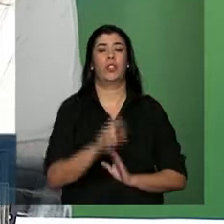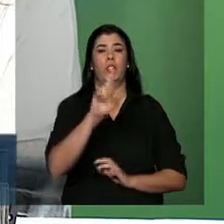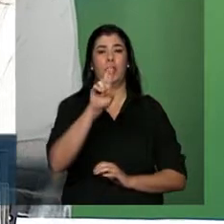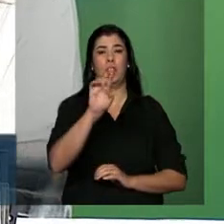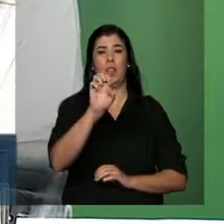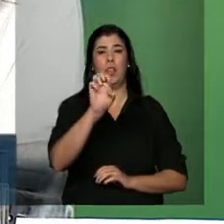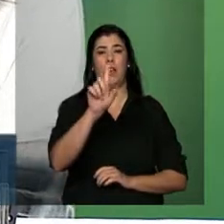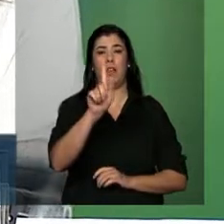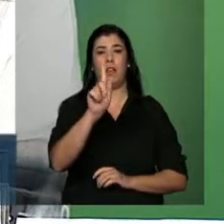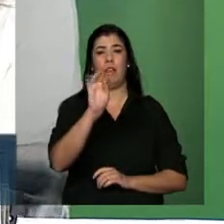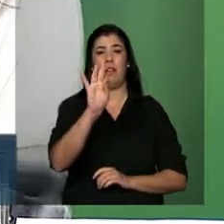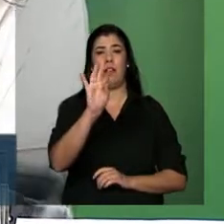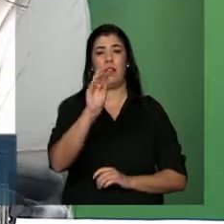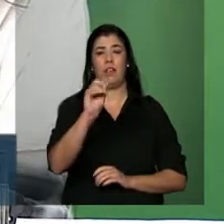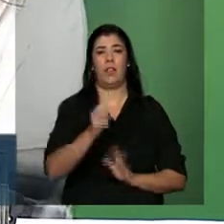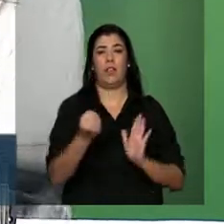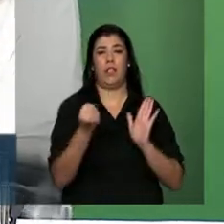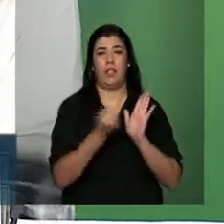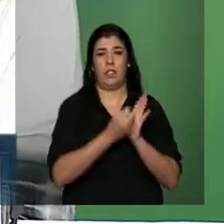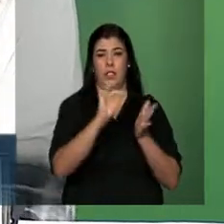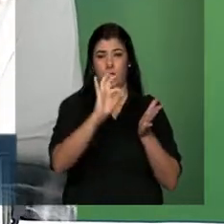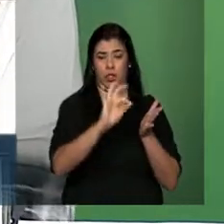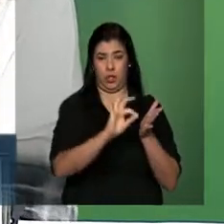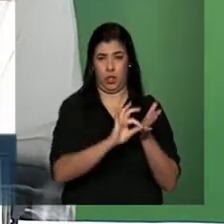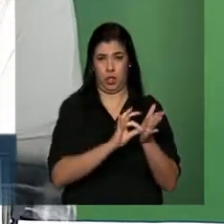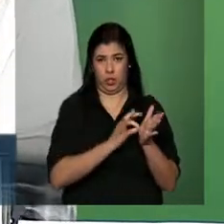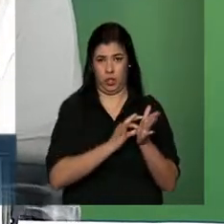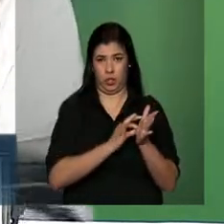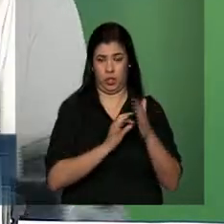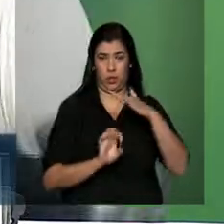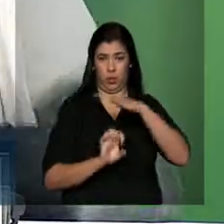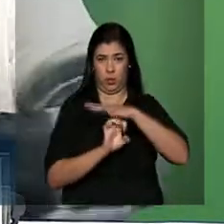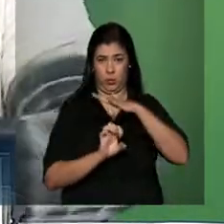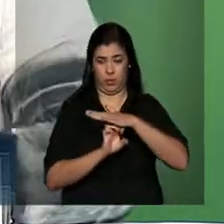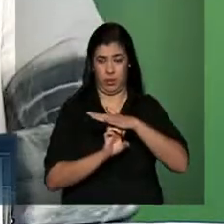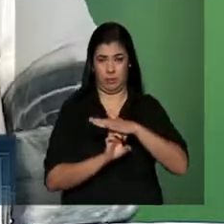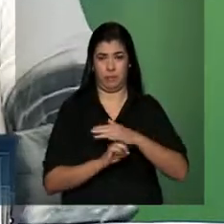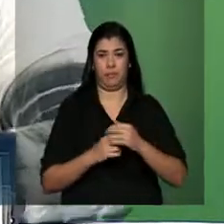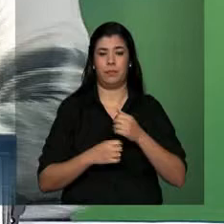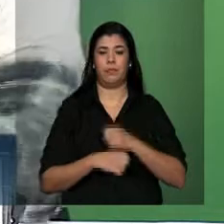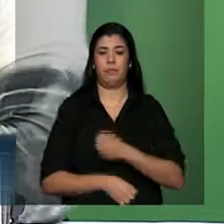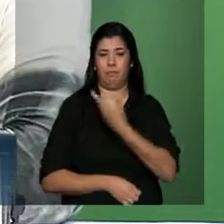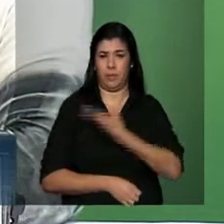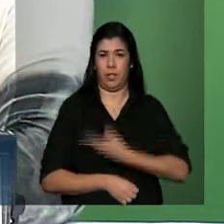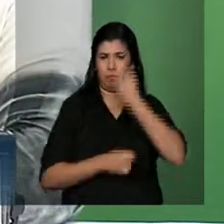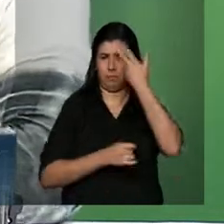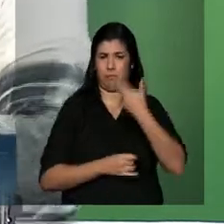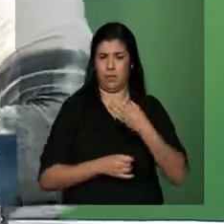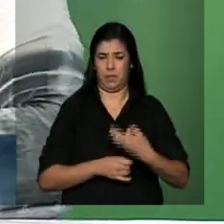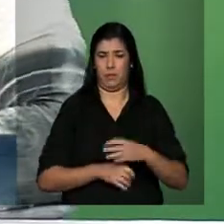estabelecimento. Deixa o Décio explicar com maior detalhes. Bom dia a todos.